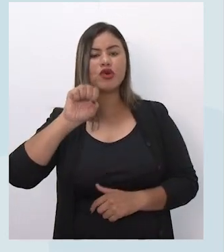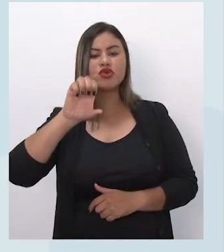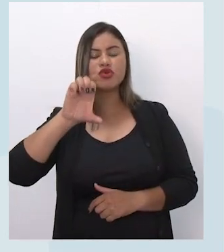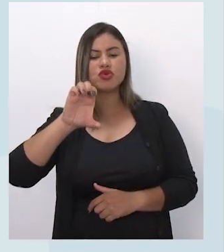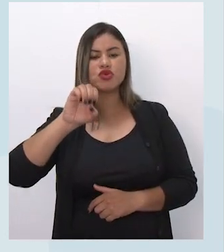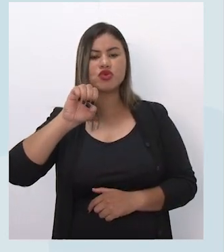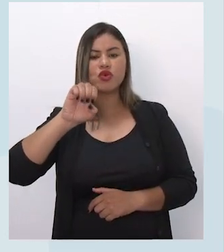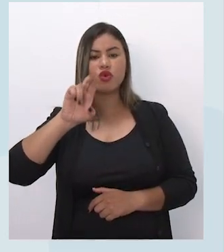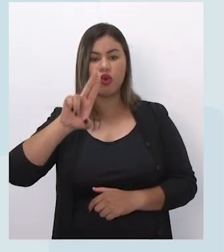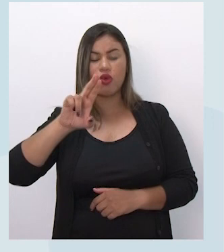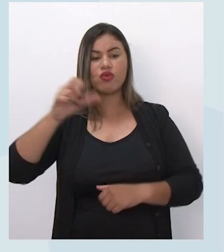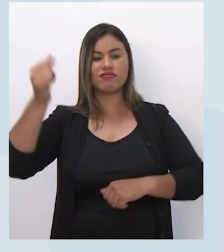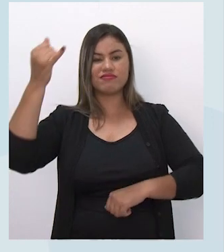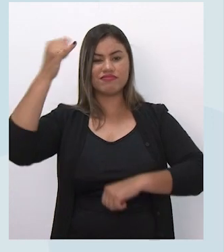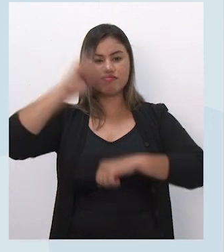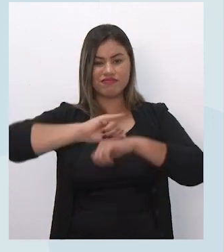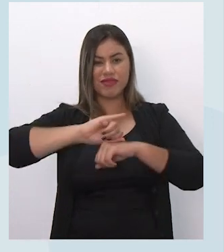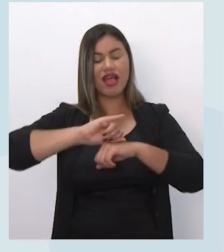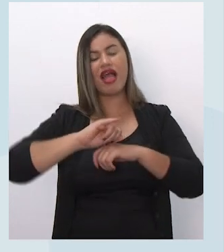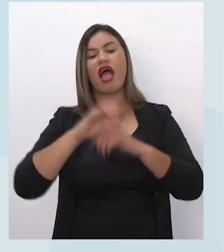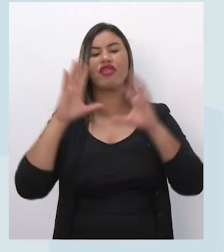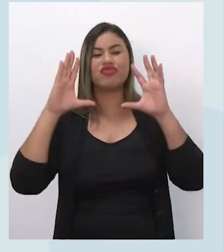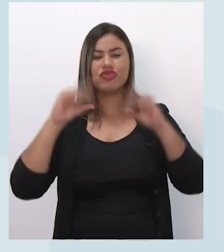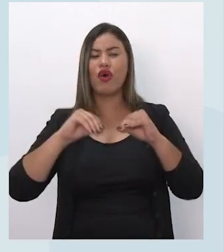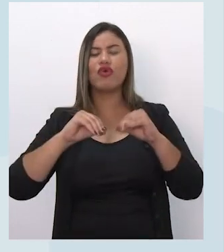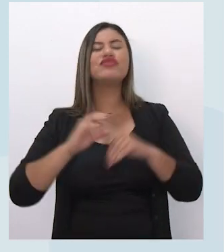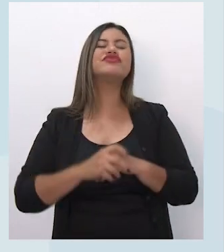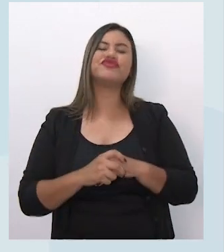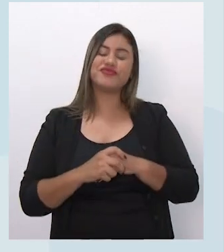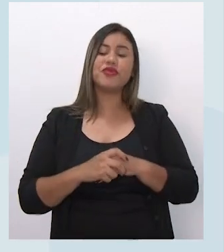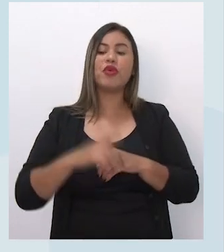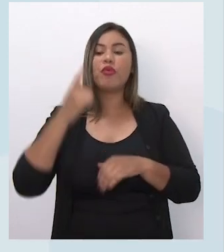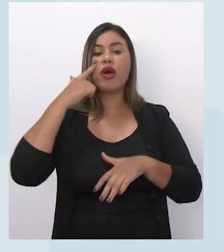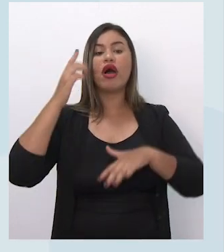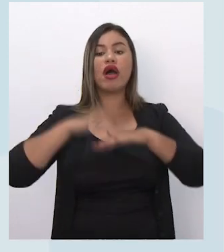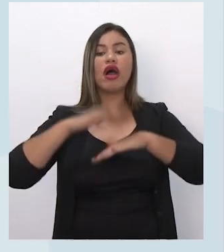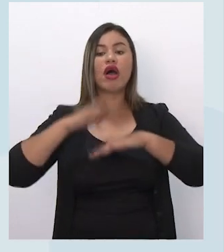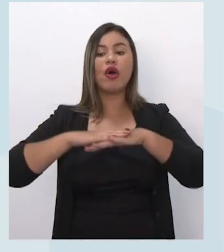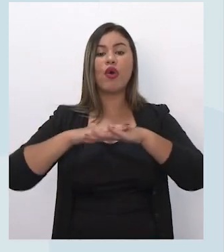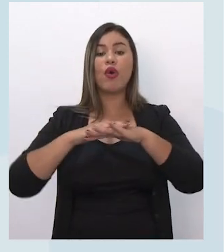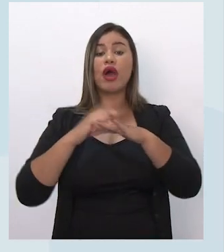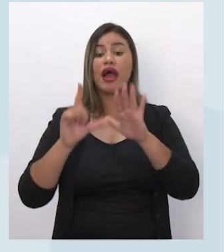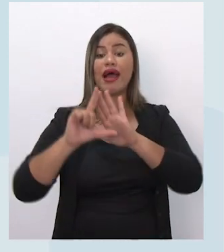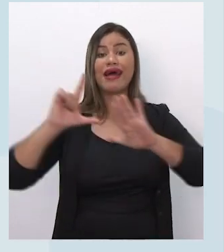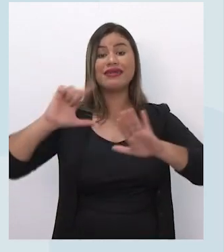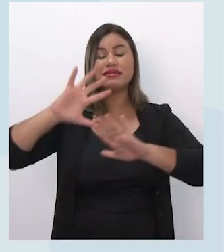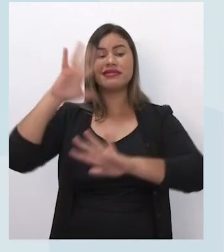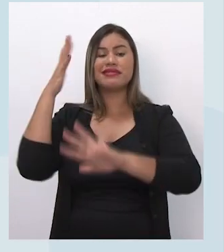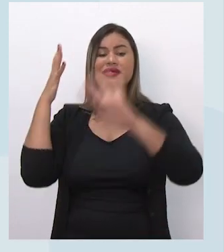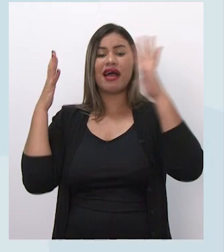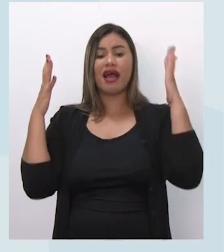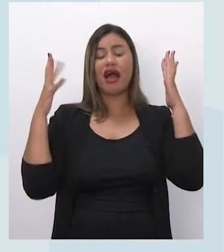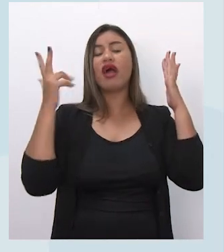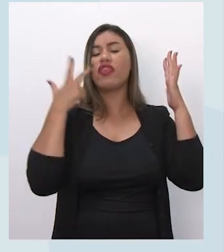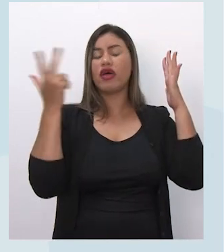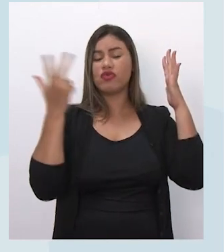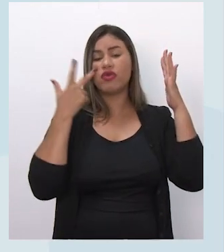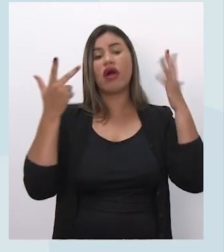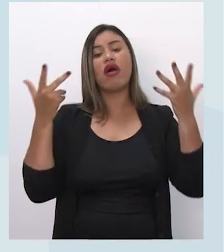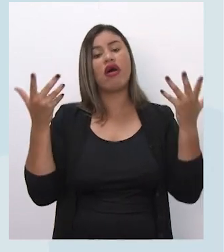aí um espaço totalmente produzido pelo ser humano, né, modificando aí a natureza, tá? Mas lembrando que